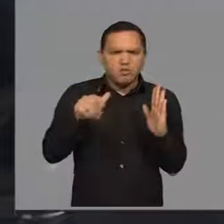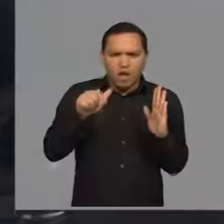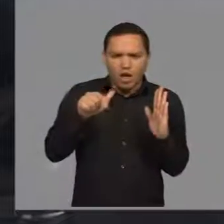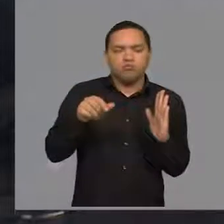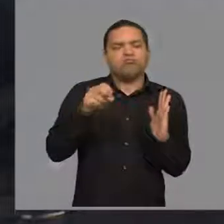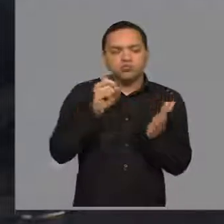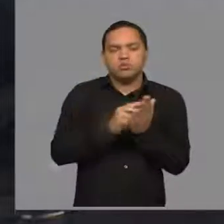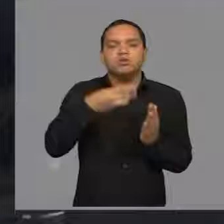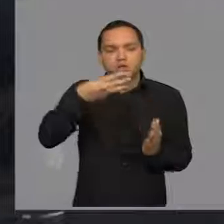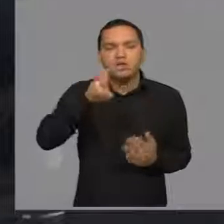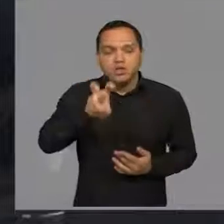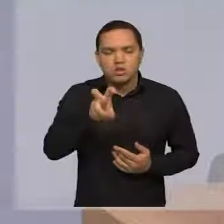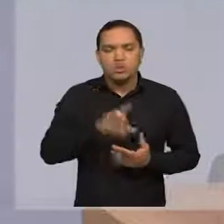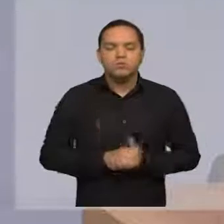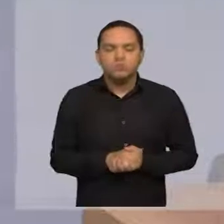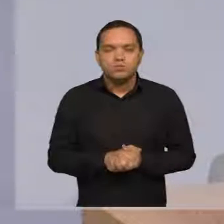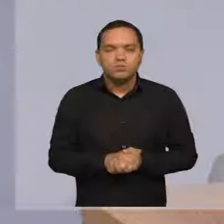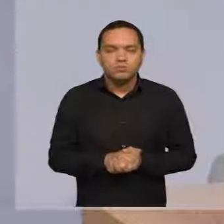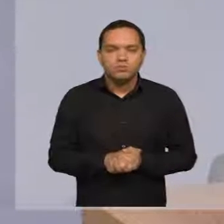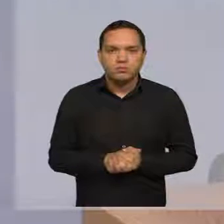engano. 35, são 35.